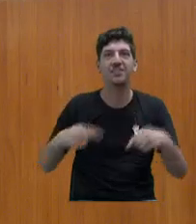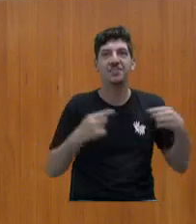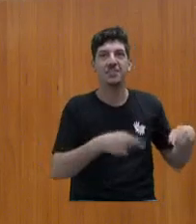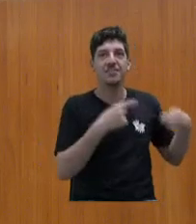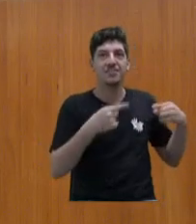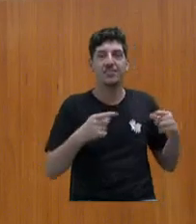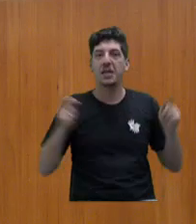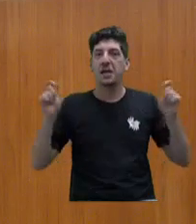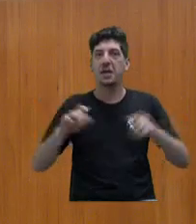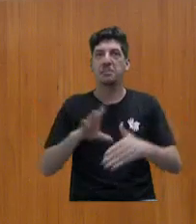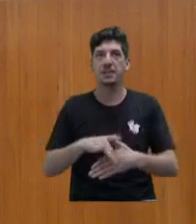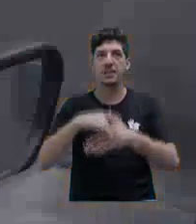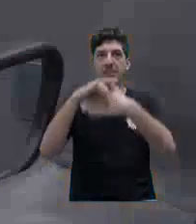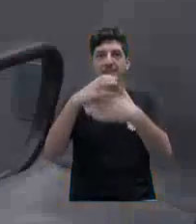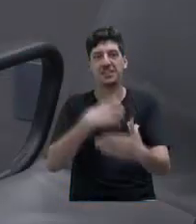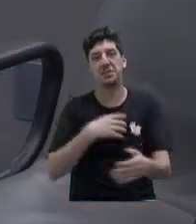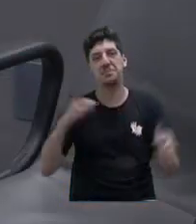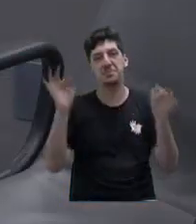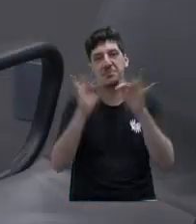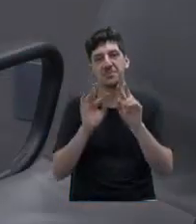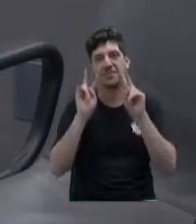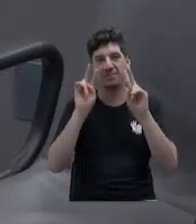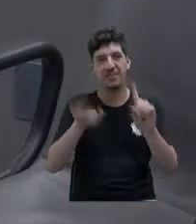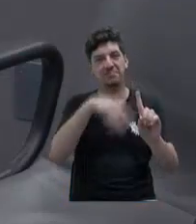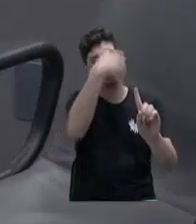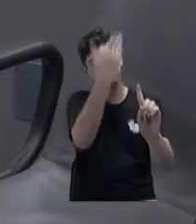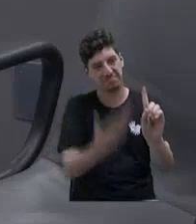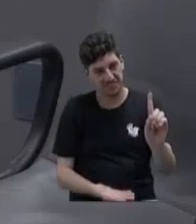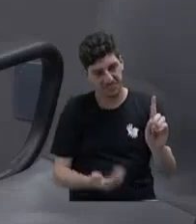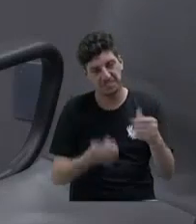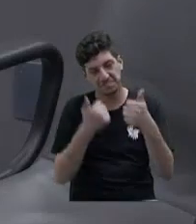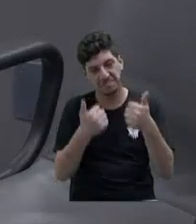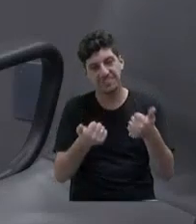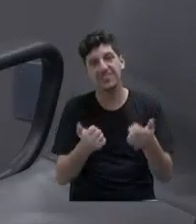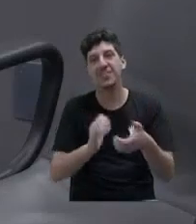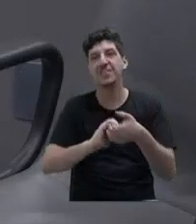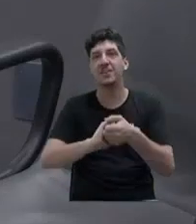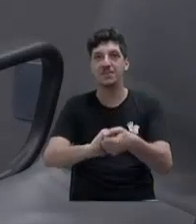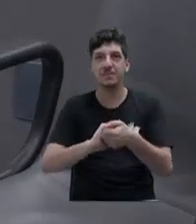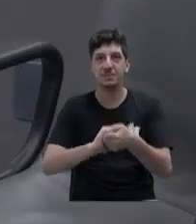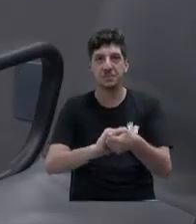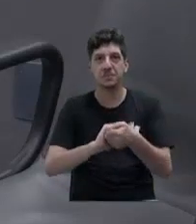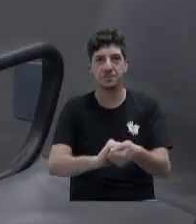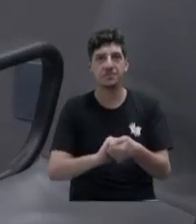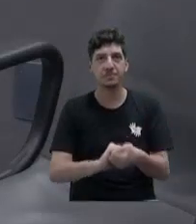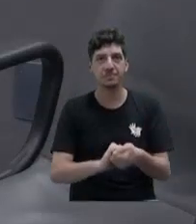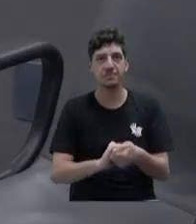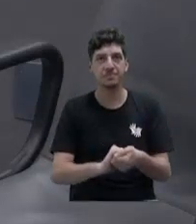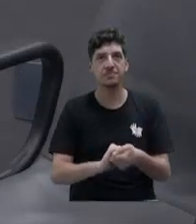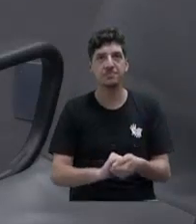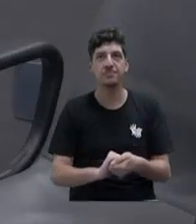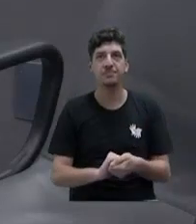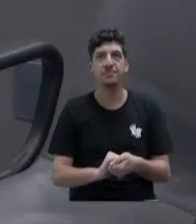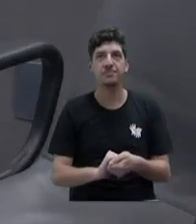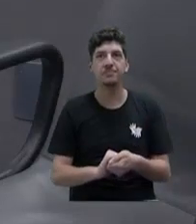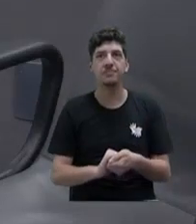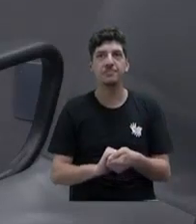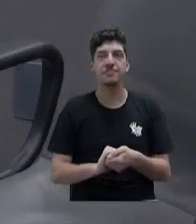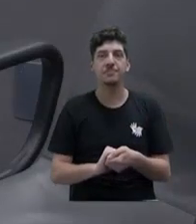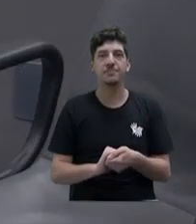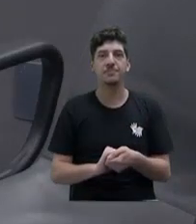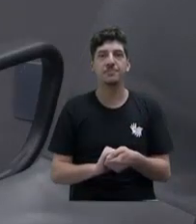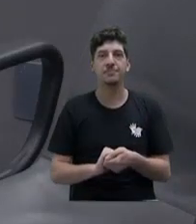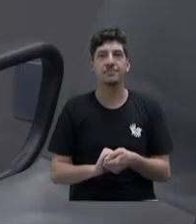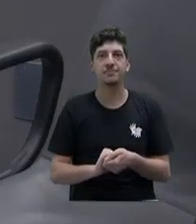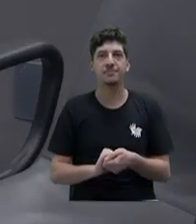de liderança, e eu me sinto muito feliz. Quero cumprimentar de maneira muito